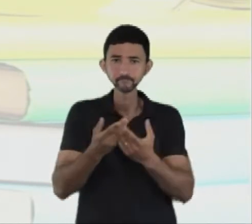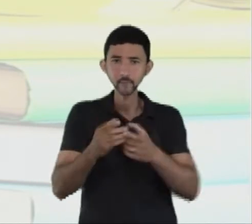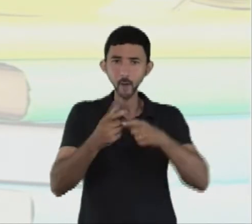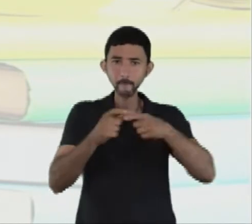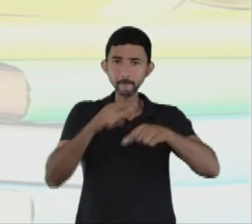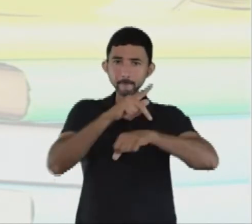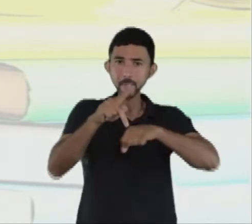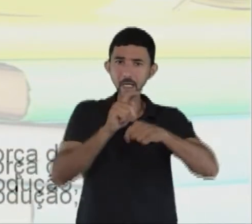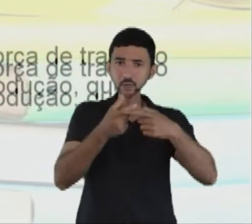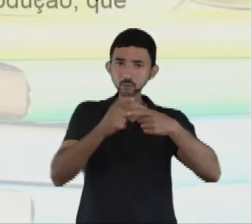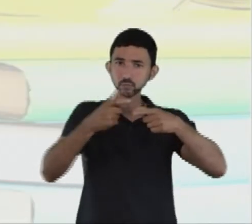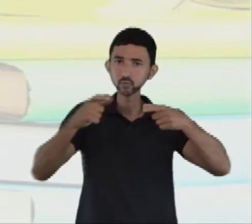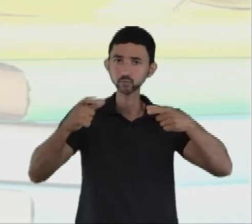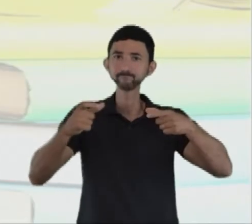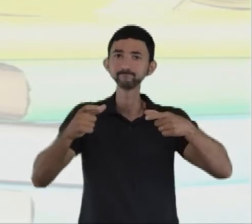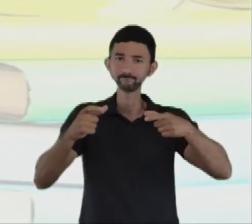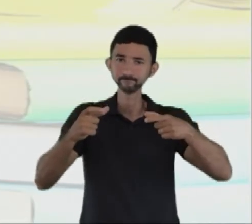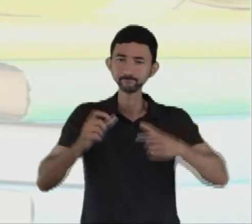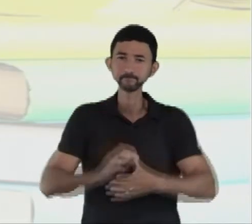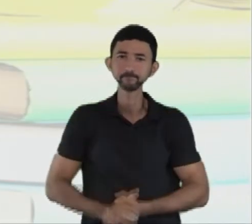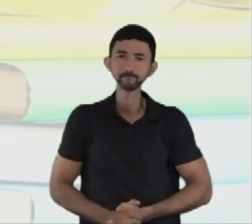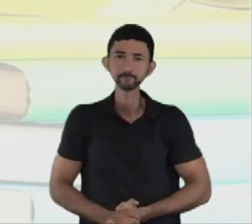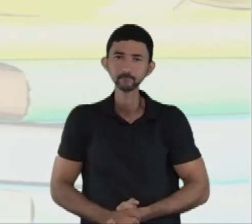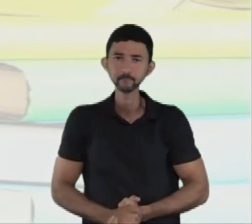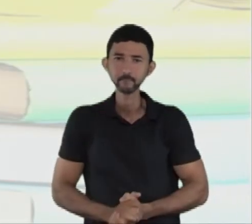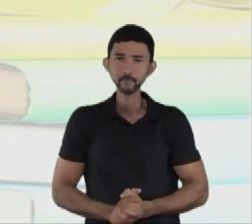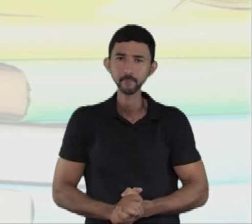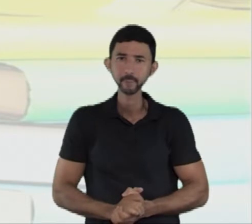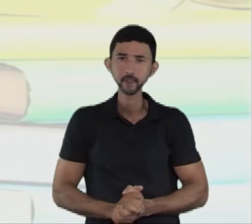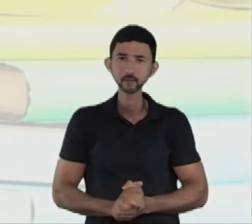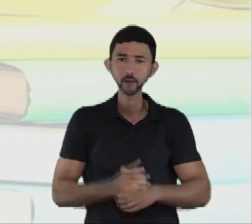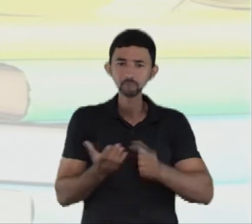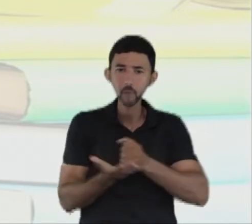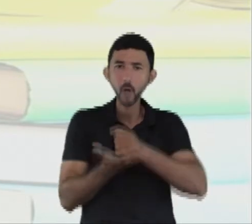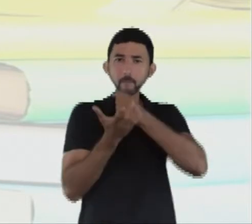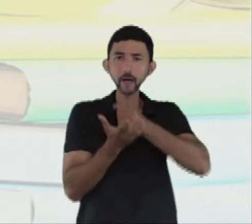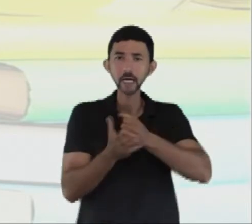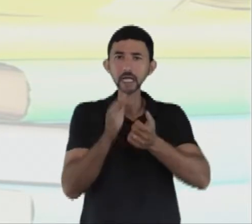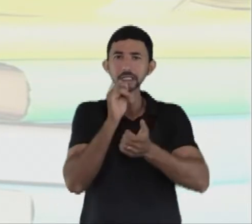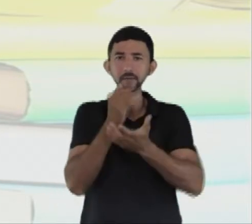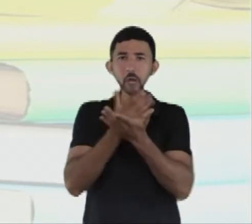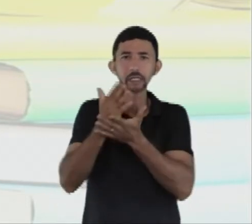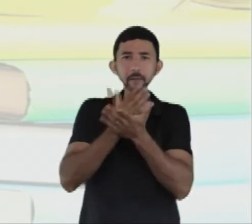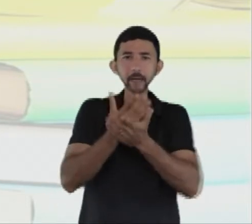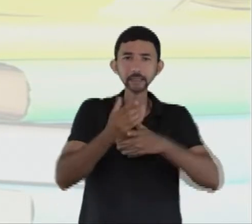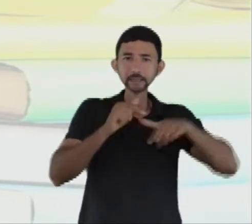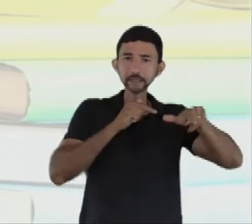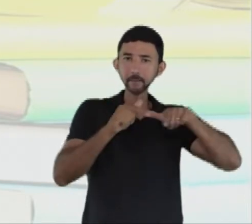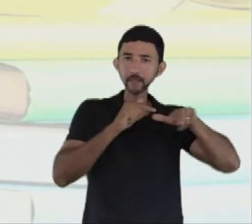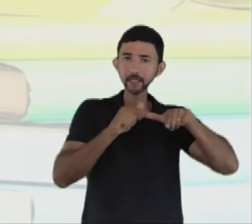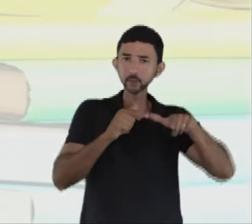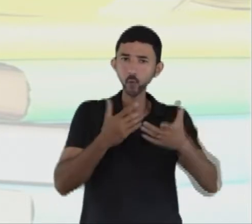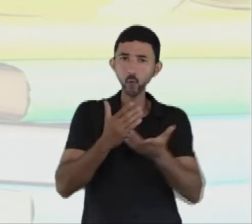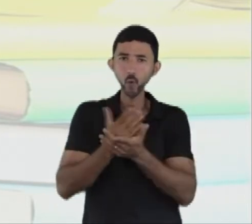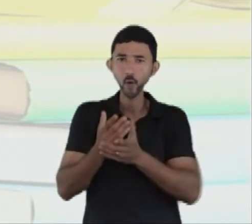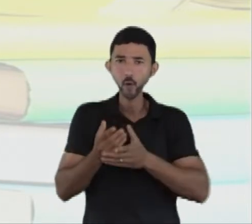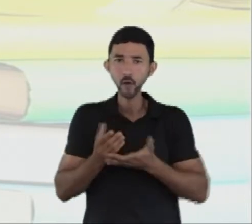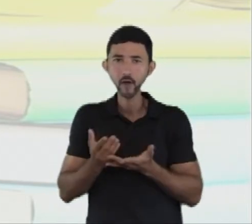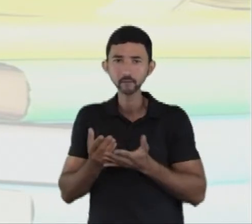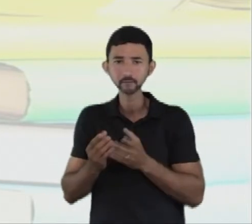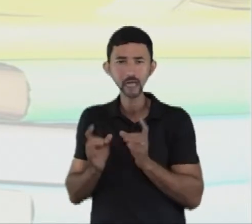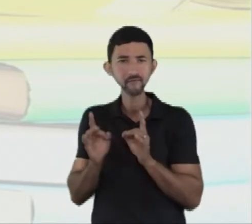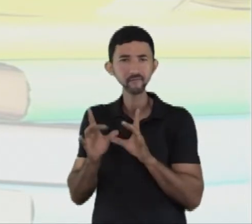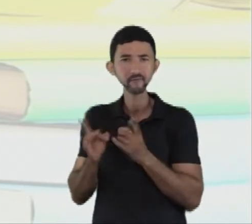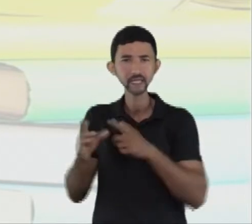dos países. Ele apoia-se na separação entre trabalhadores que vendem sua força